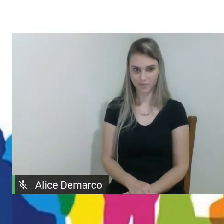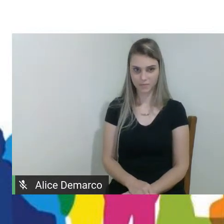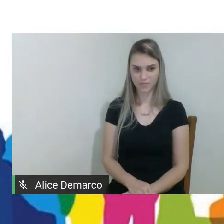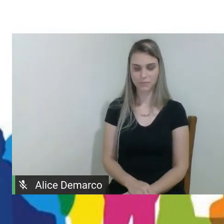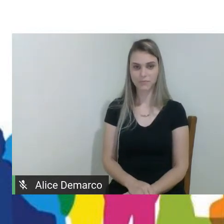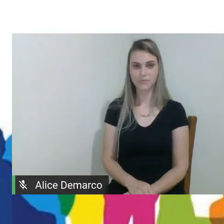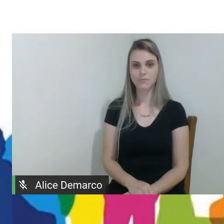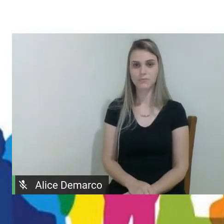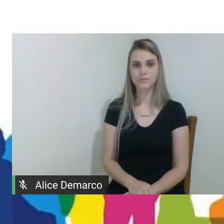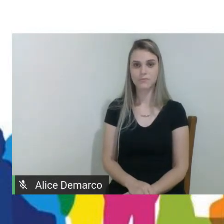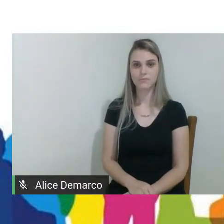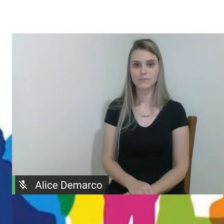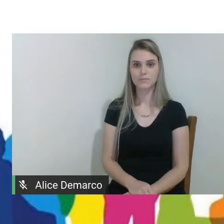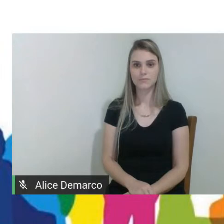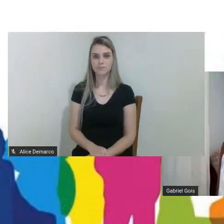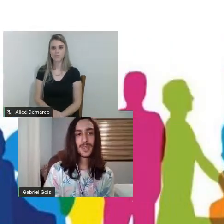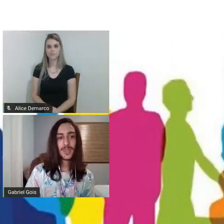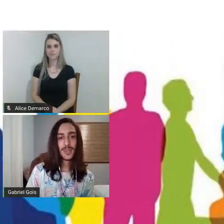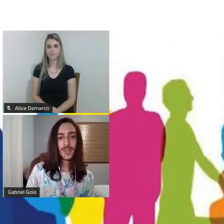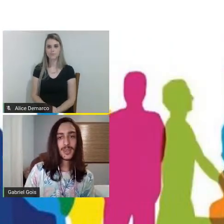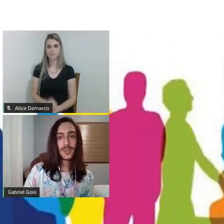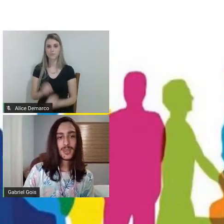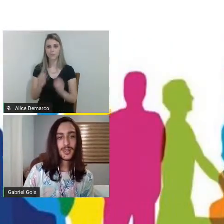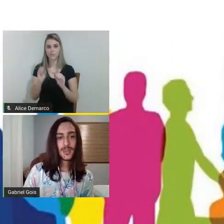Não vai colocar a apresentação?